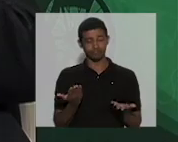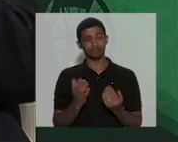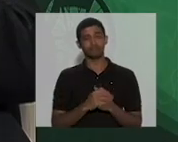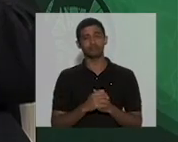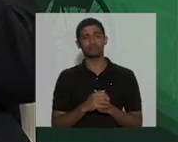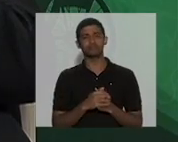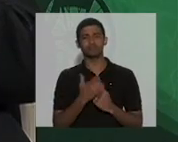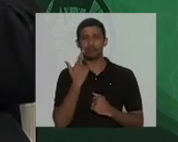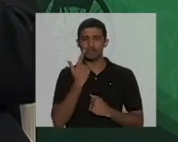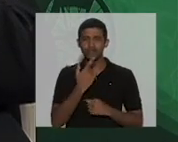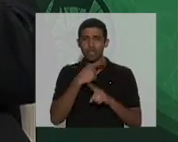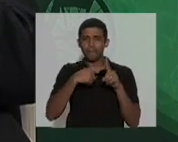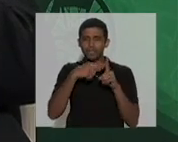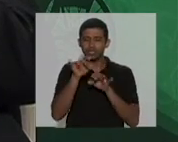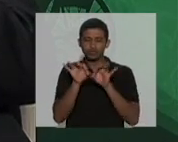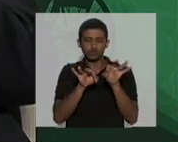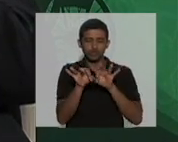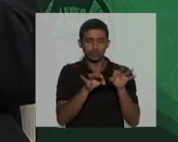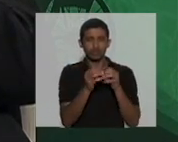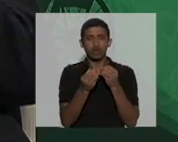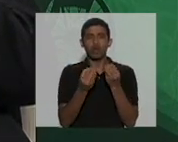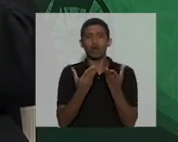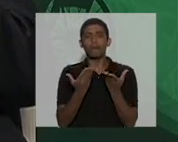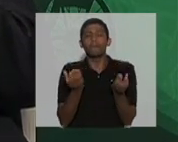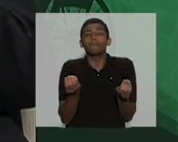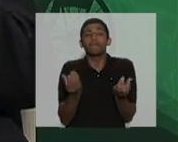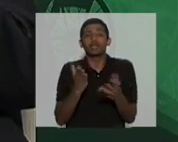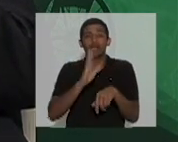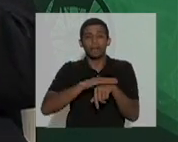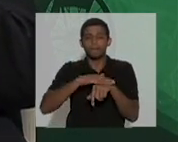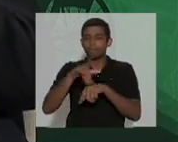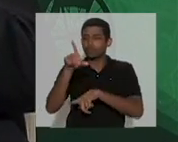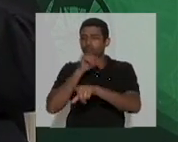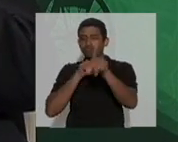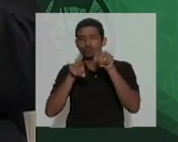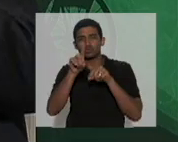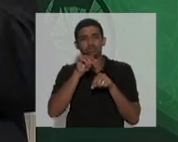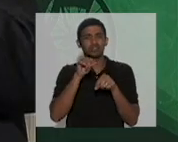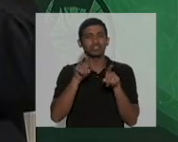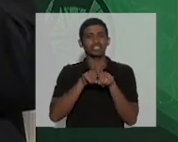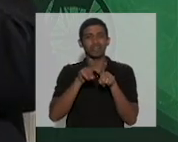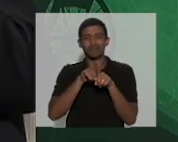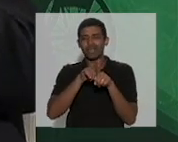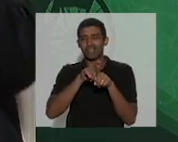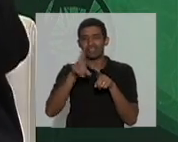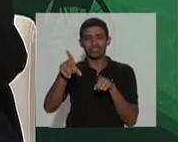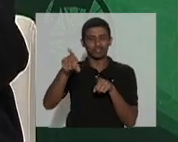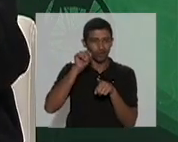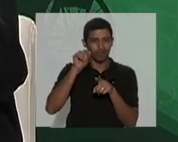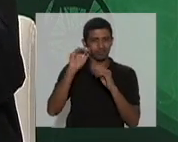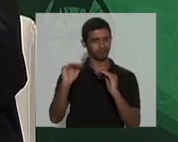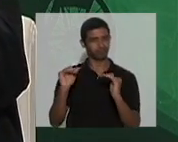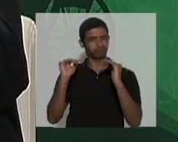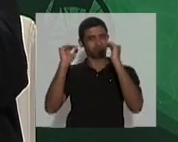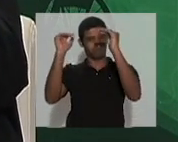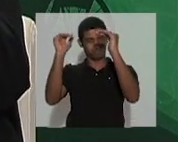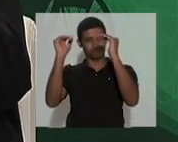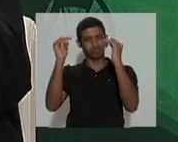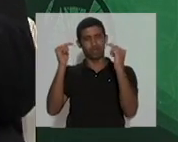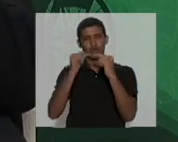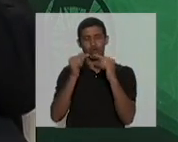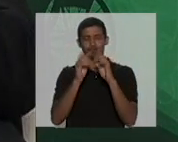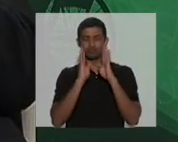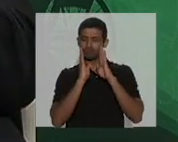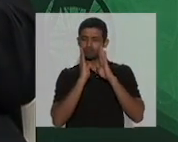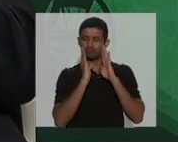Então, na medida em que o processo de escolha e de ocupação da cadeira é através de